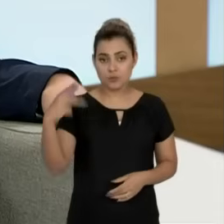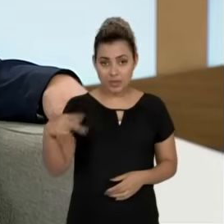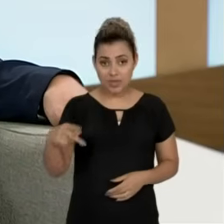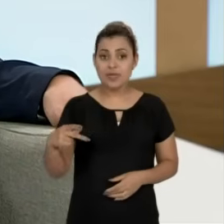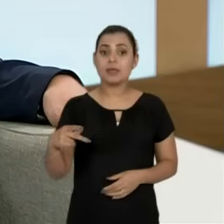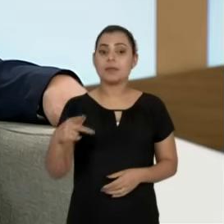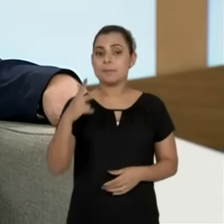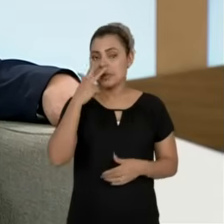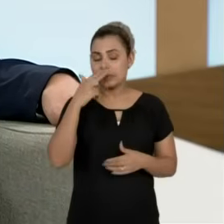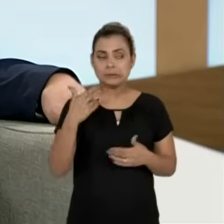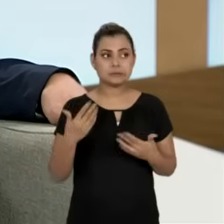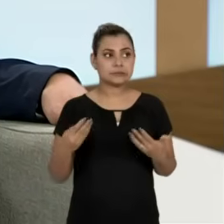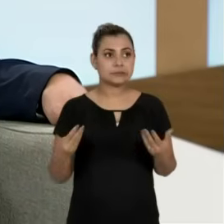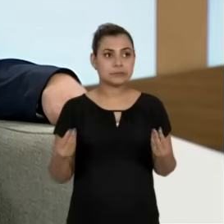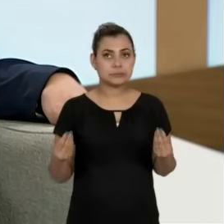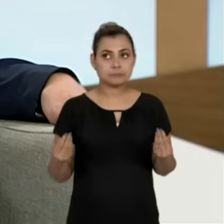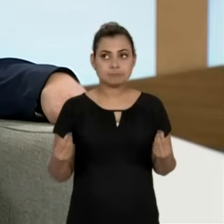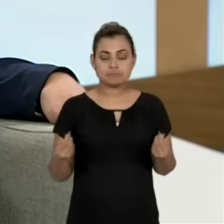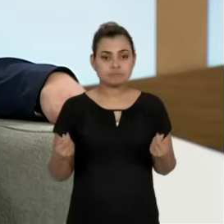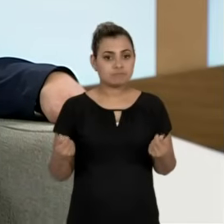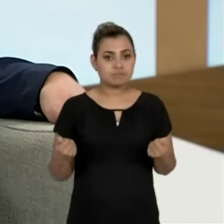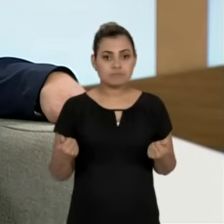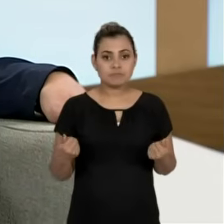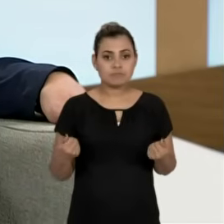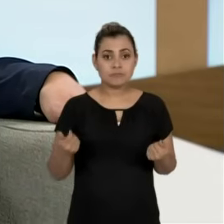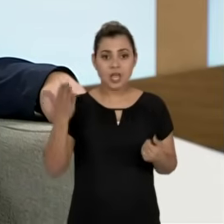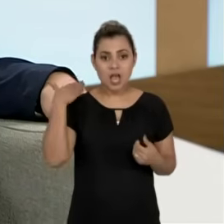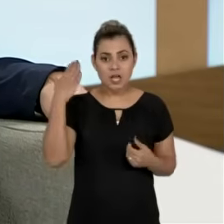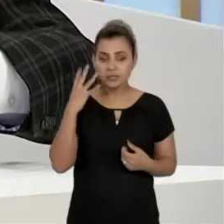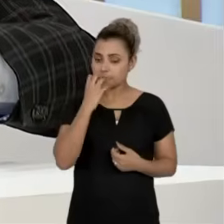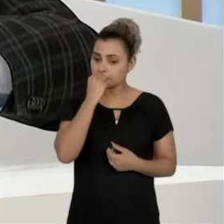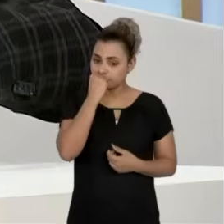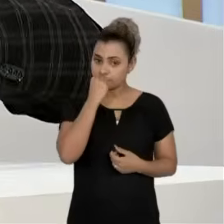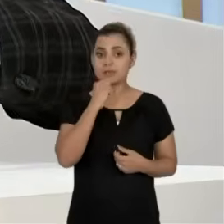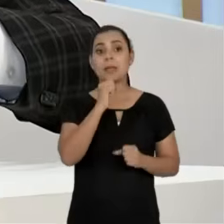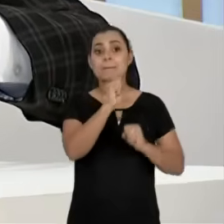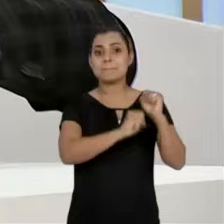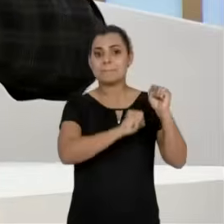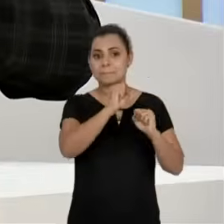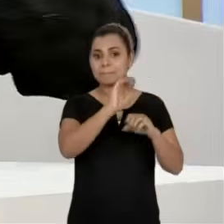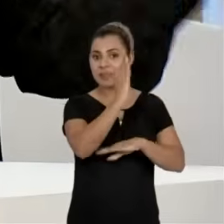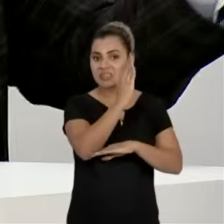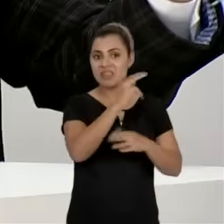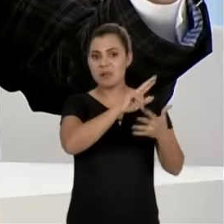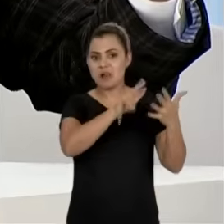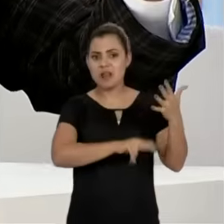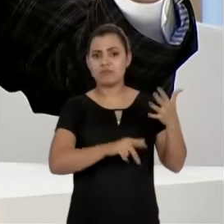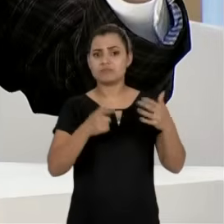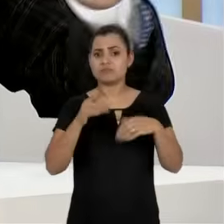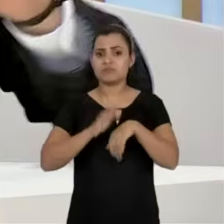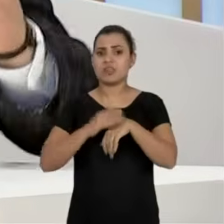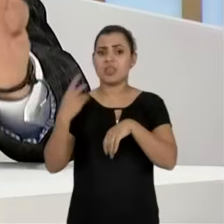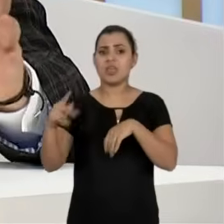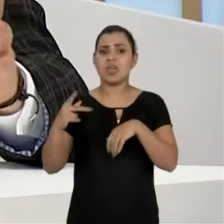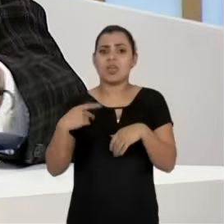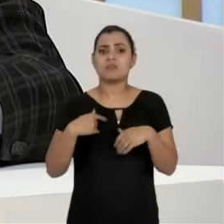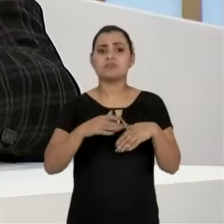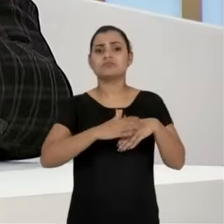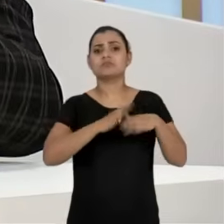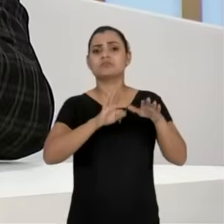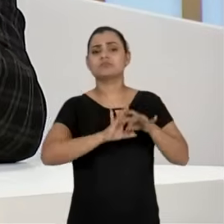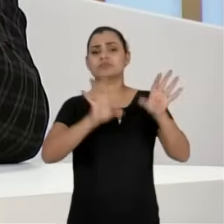talvez escancarou, né, quem estava calado, Isso. madeireiro ilegal, garimpeiro, ele, né, Isso. se sentiu à